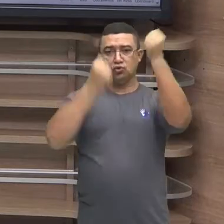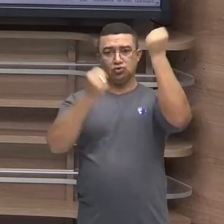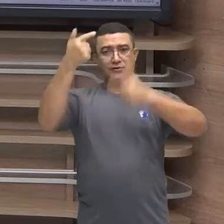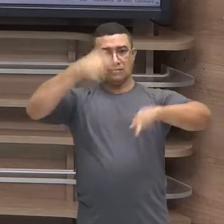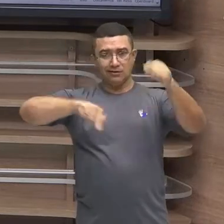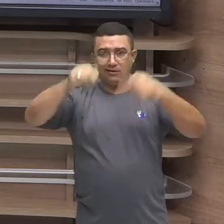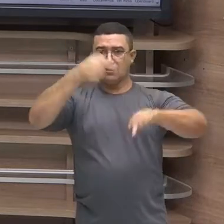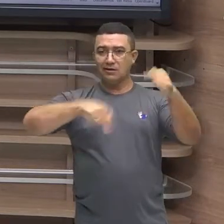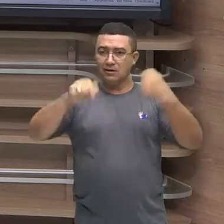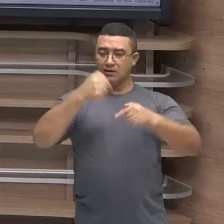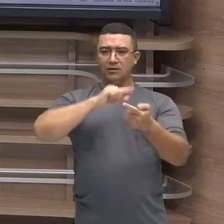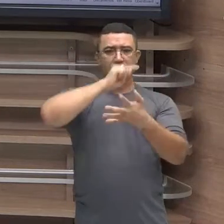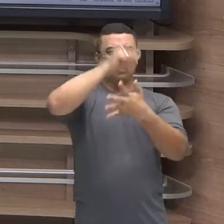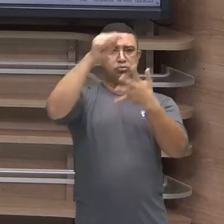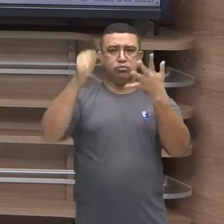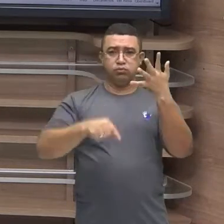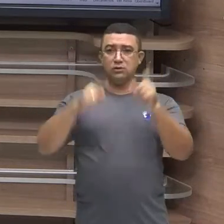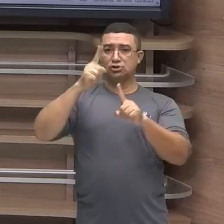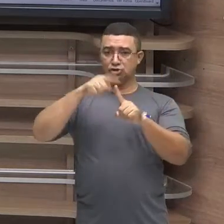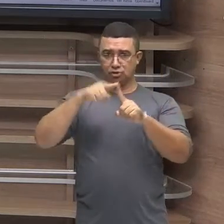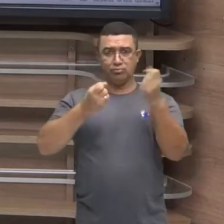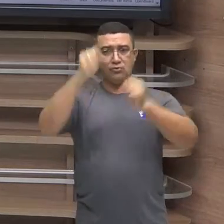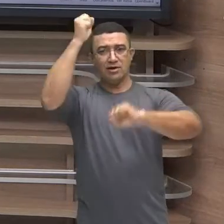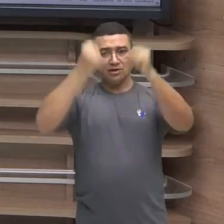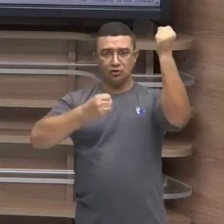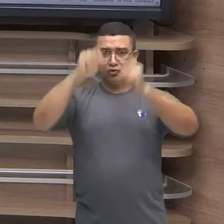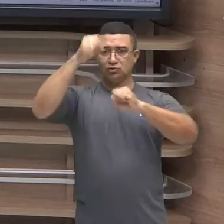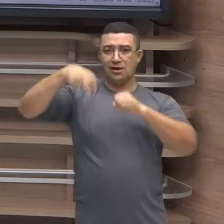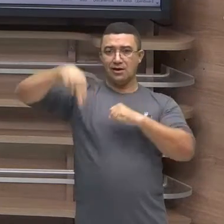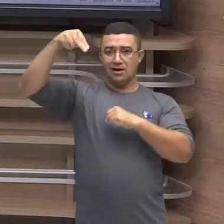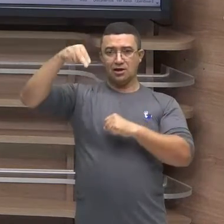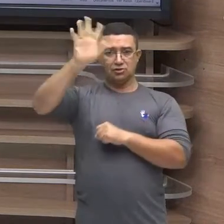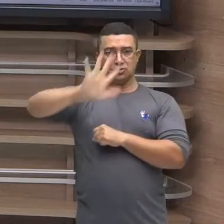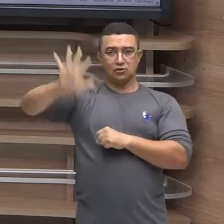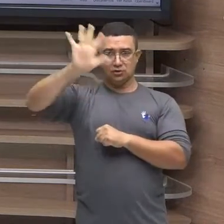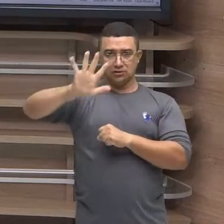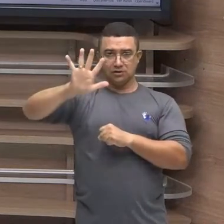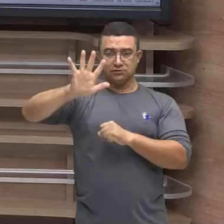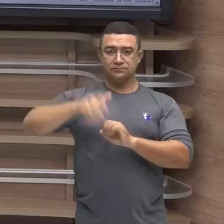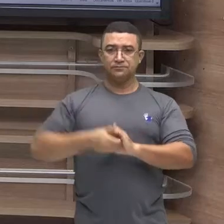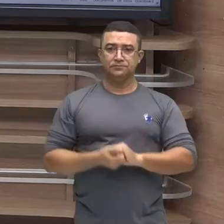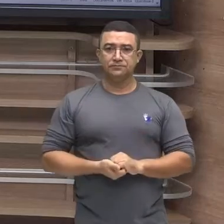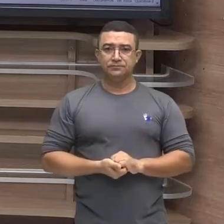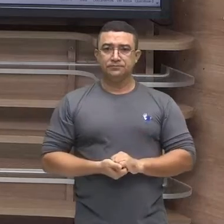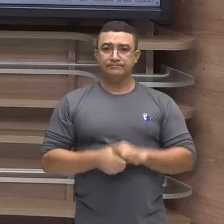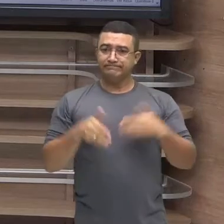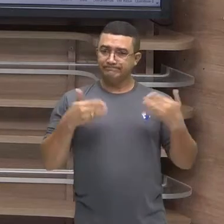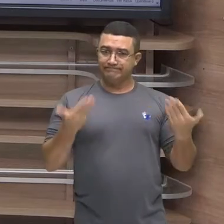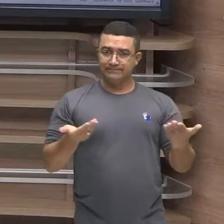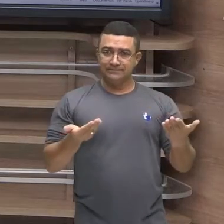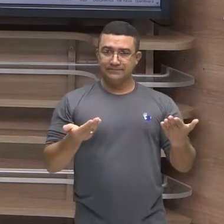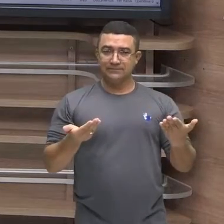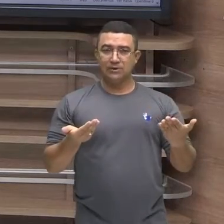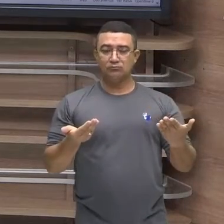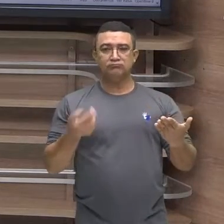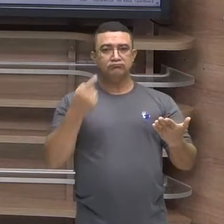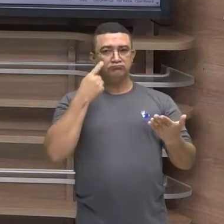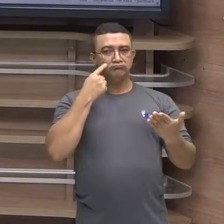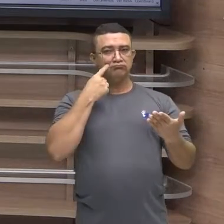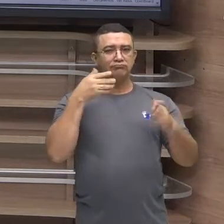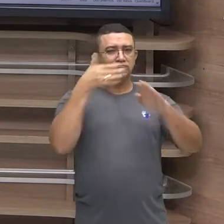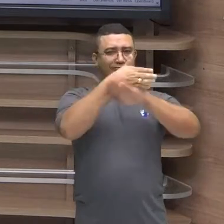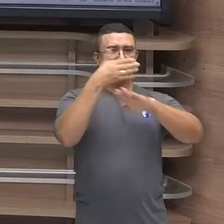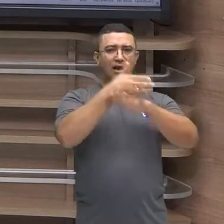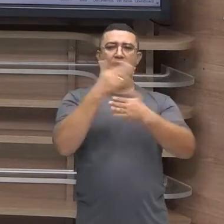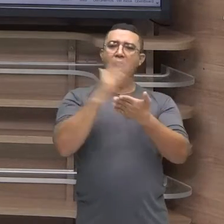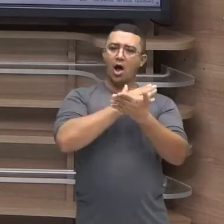química, entre outros tipos de indústrias instalados ali nessa região, né? Então a gente tem essa concentração aí